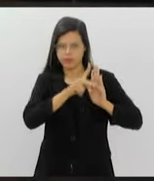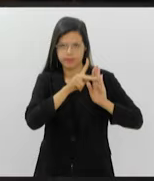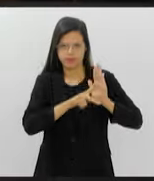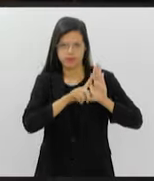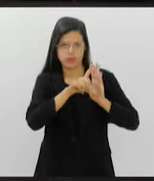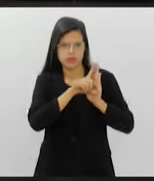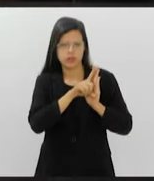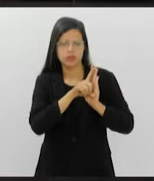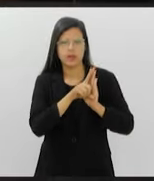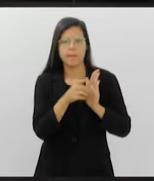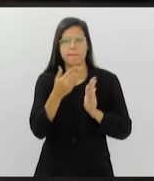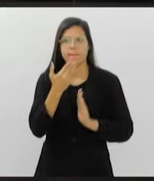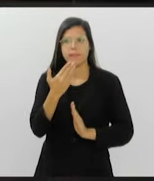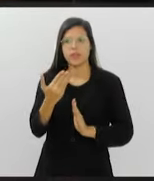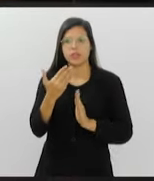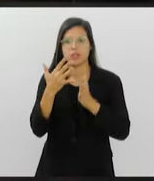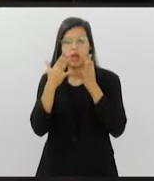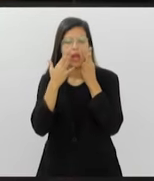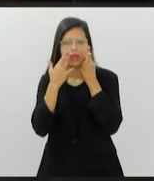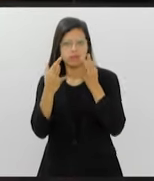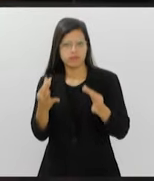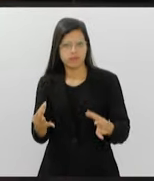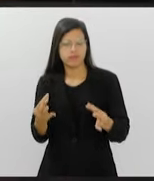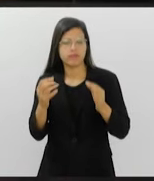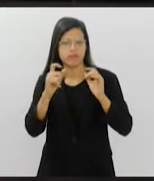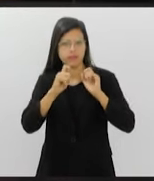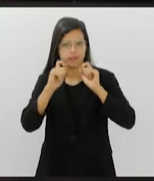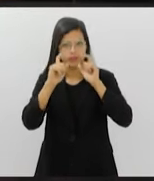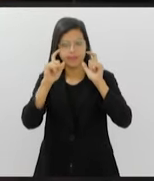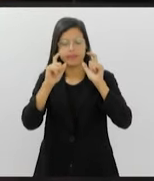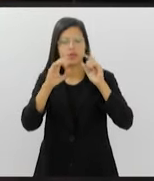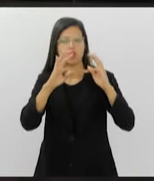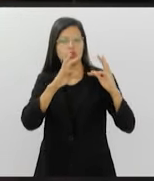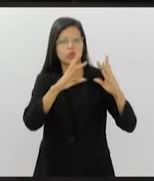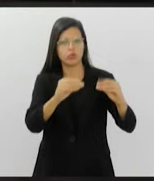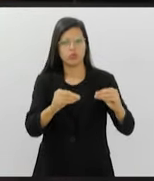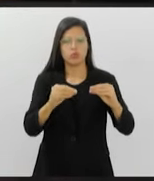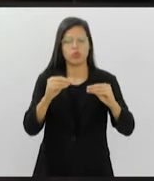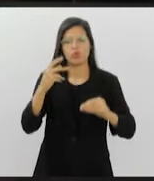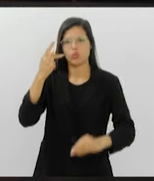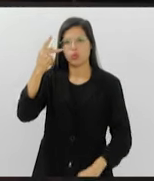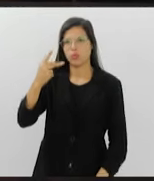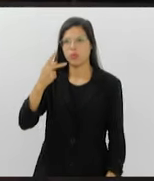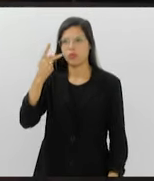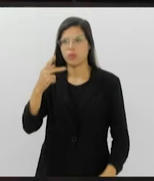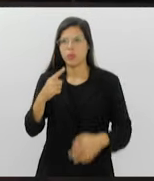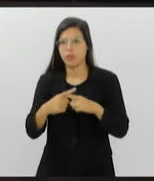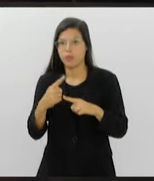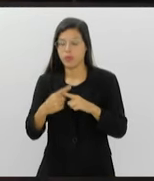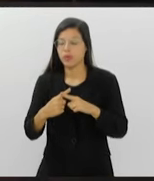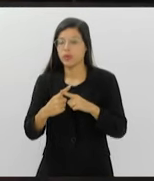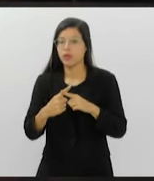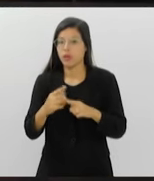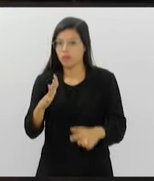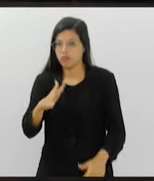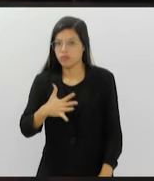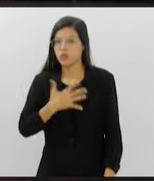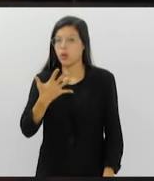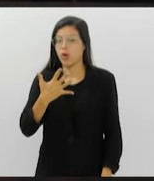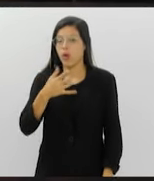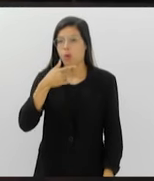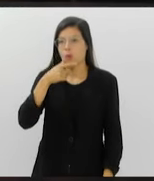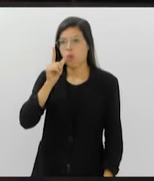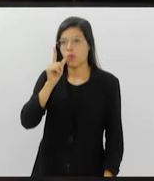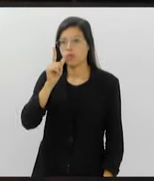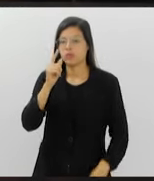de pedir a atenção de todos os parlamentares, porque eu fui surpreendido na data de ontem, eu